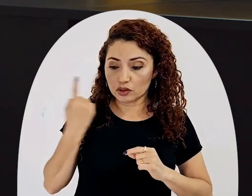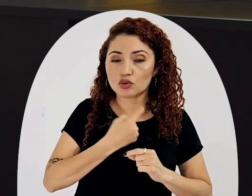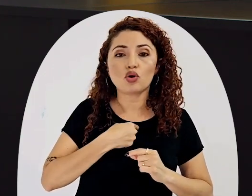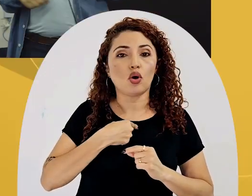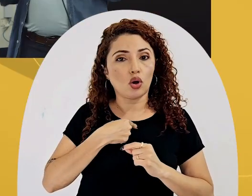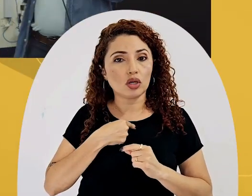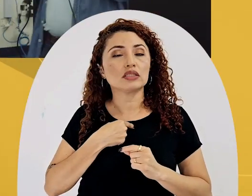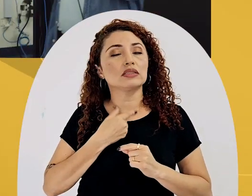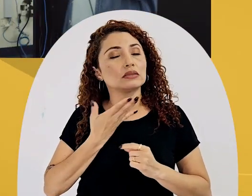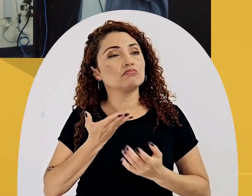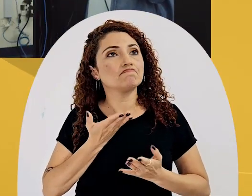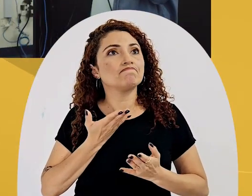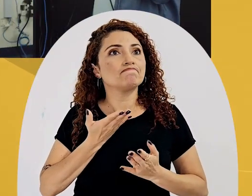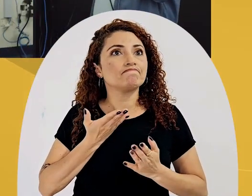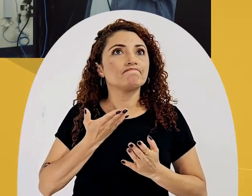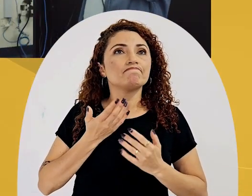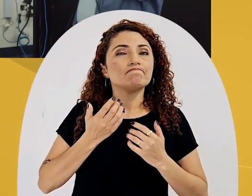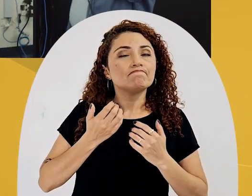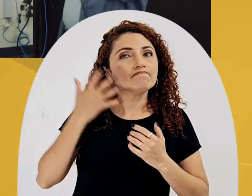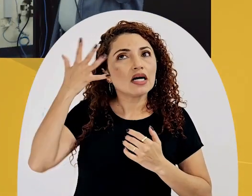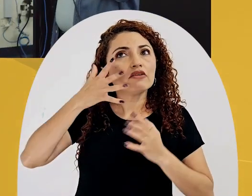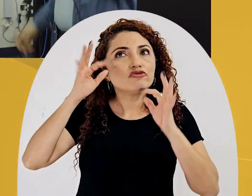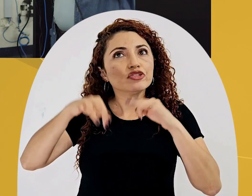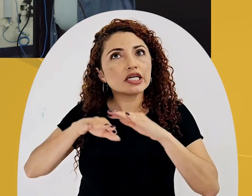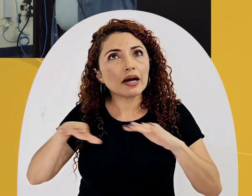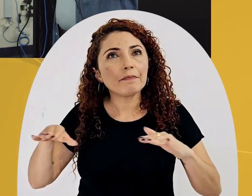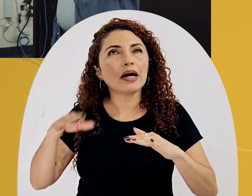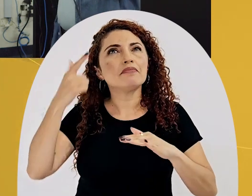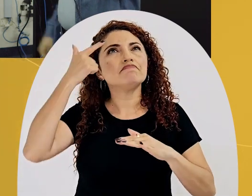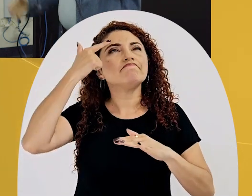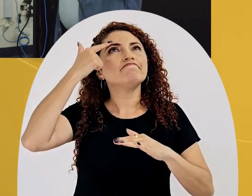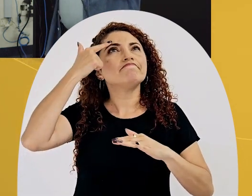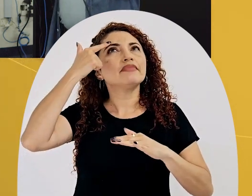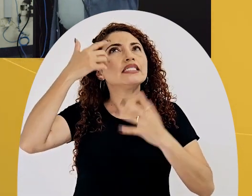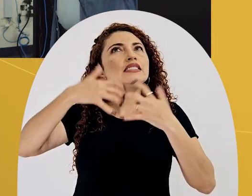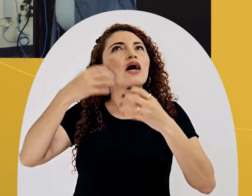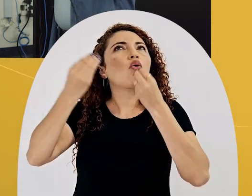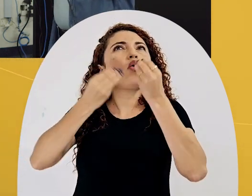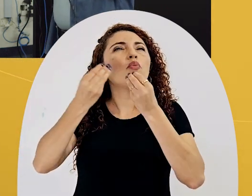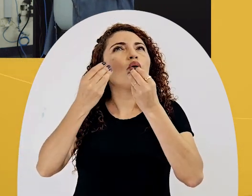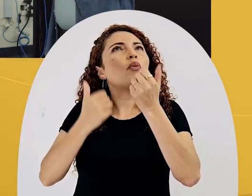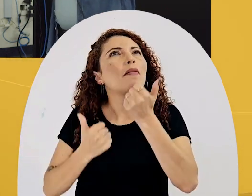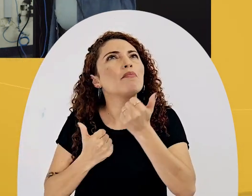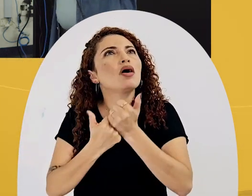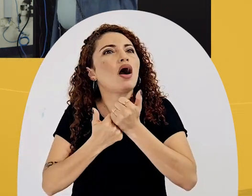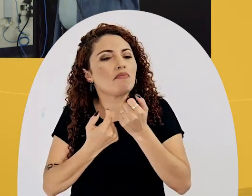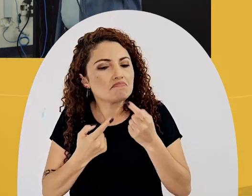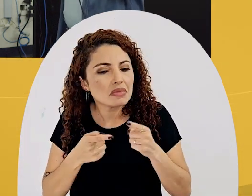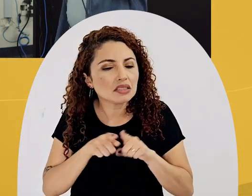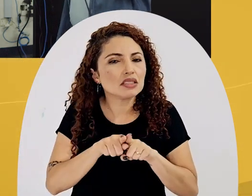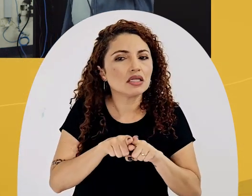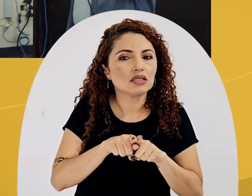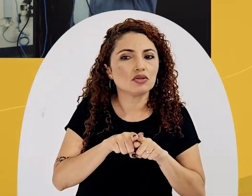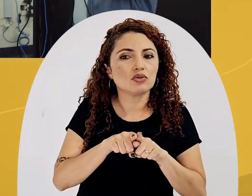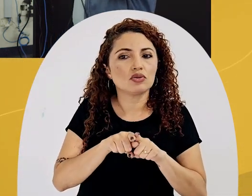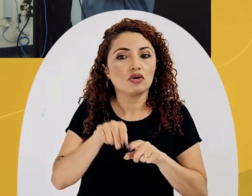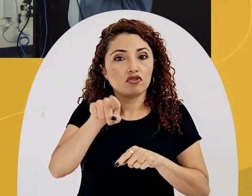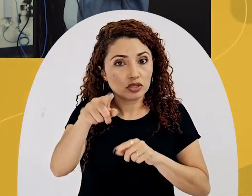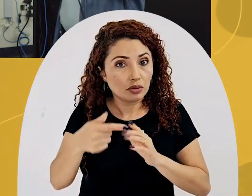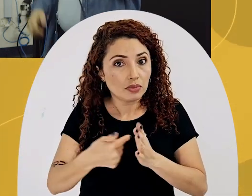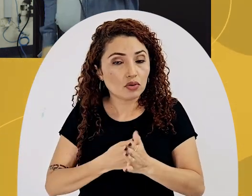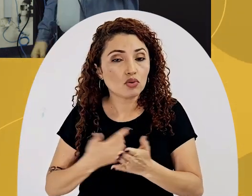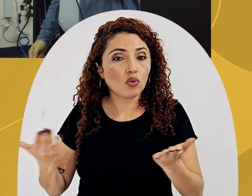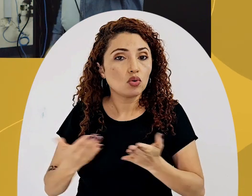aliada. Como que a gente faz para ser uma pessoa aliada? Né? Você perguntou, com certeza hoje você vai sair daqui